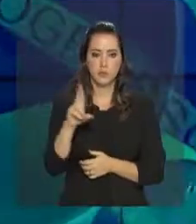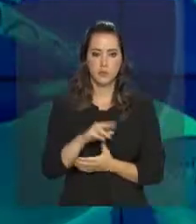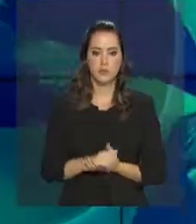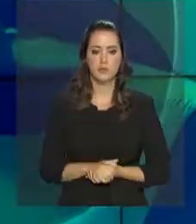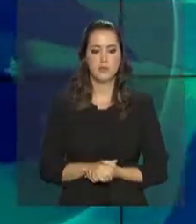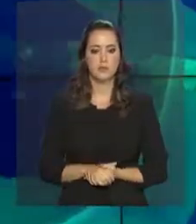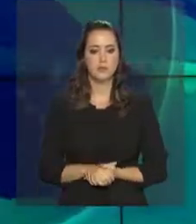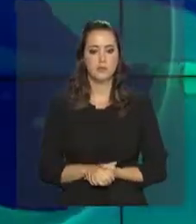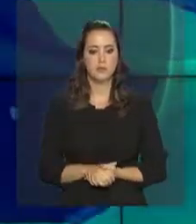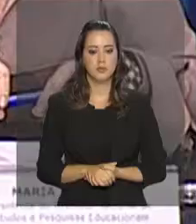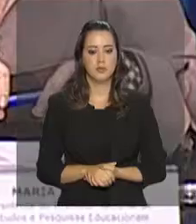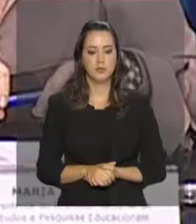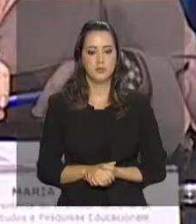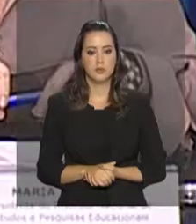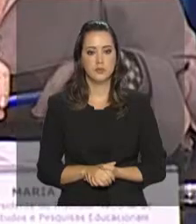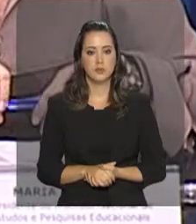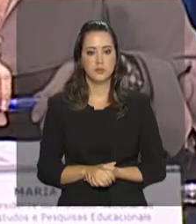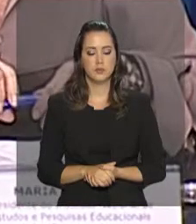de reais.